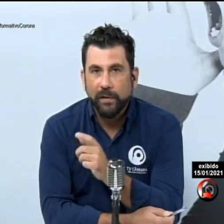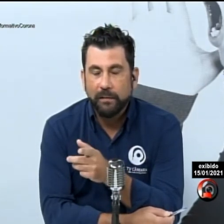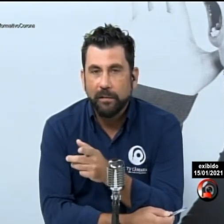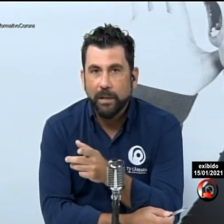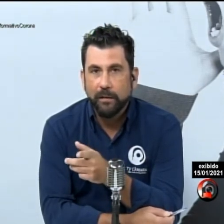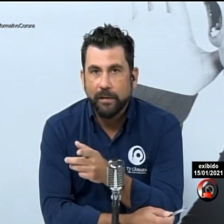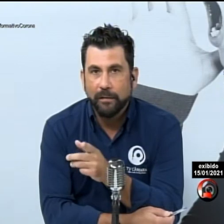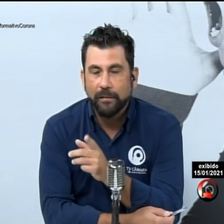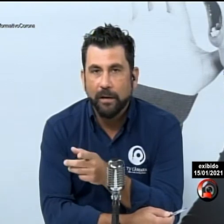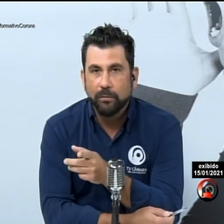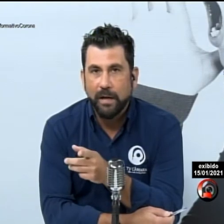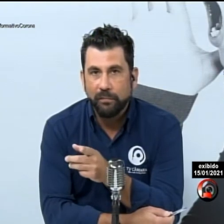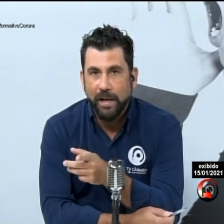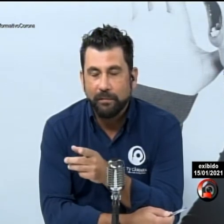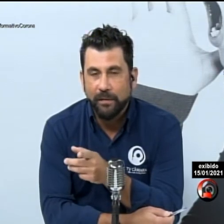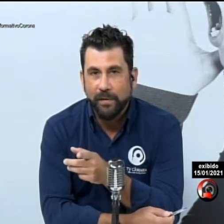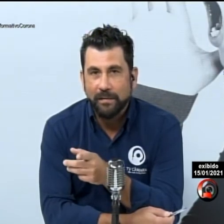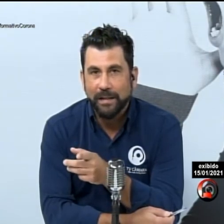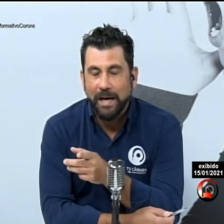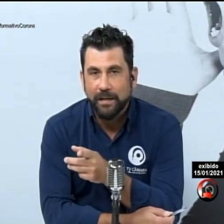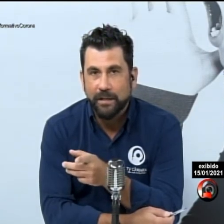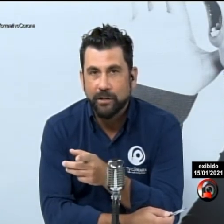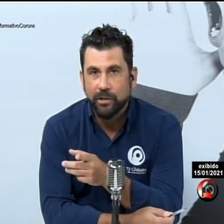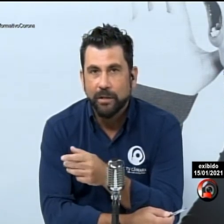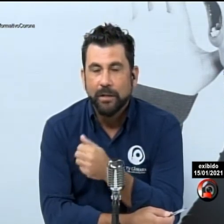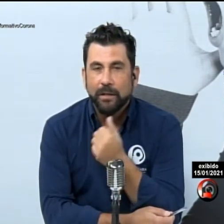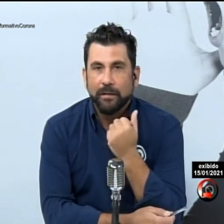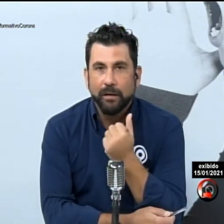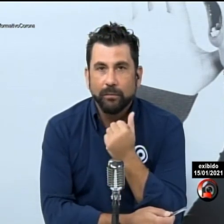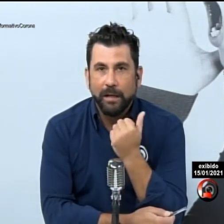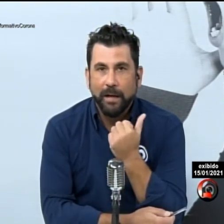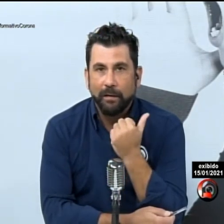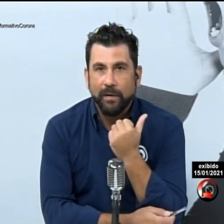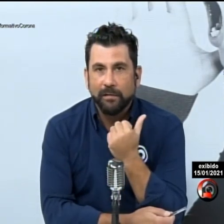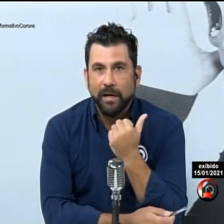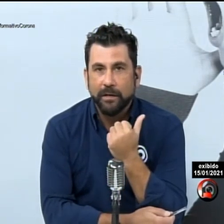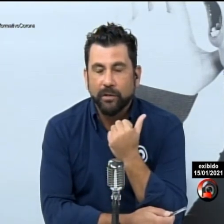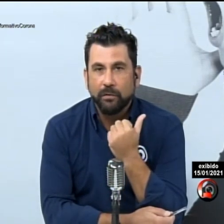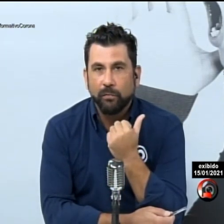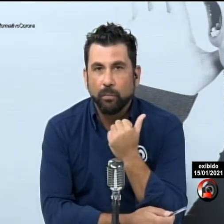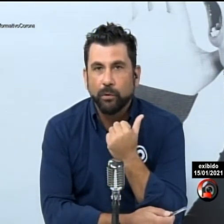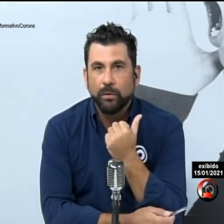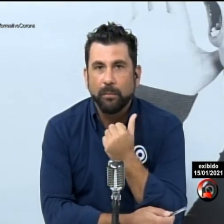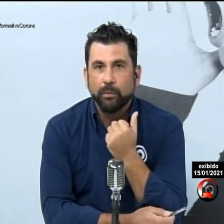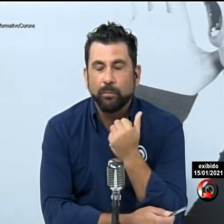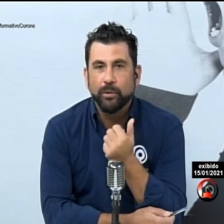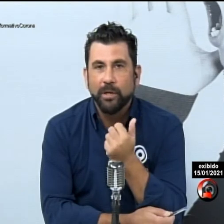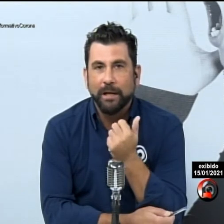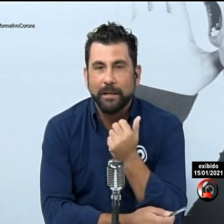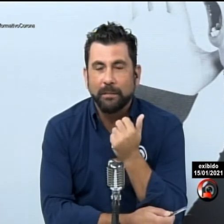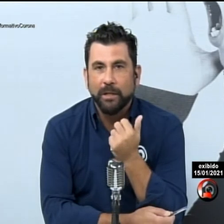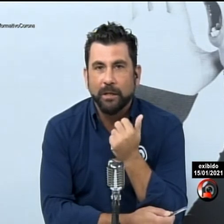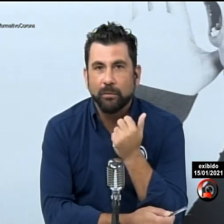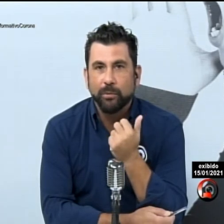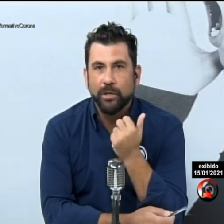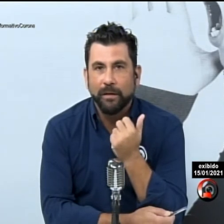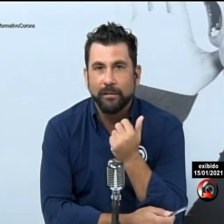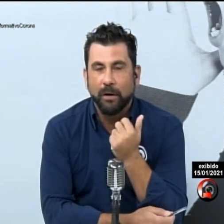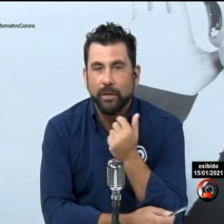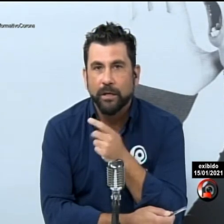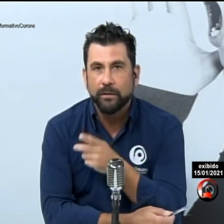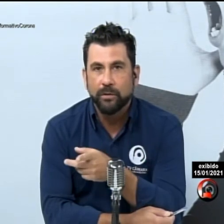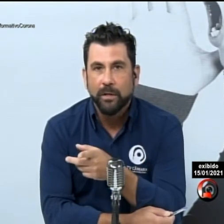uma flexibilização da fase laranja. Então, naquela fase laranja que a gente ficou muito tempo, não podia academia, não